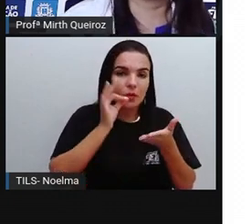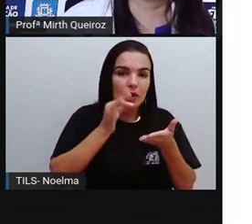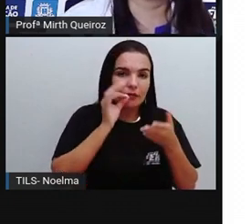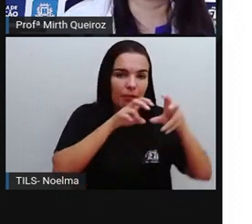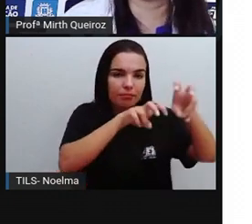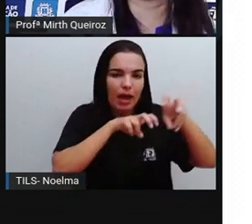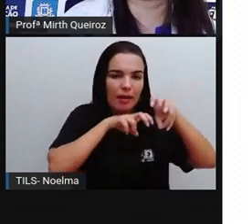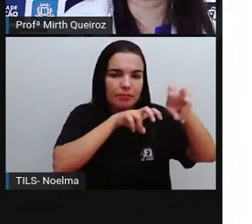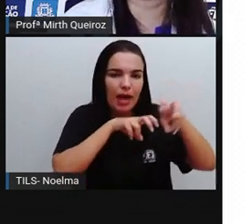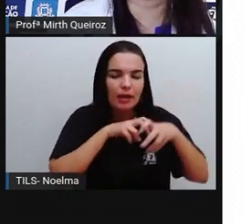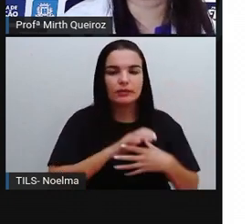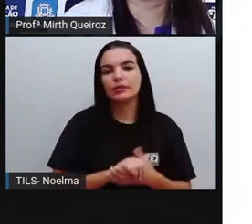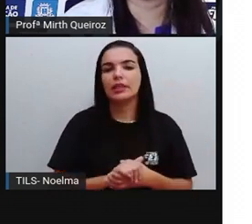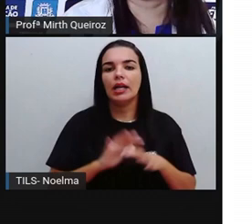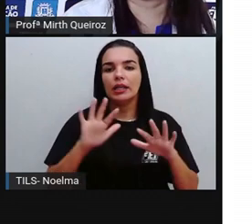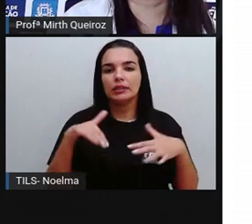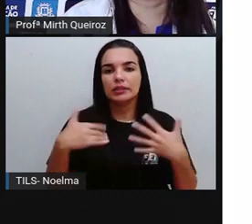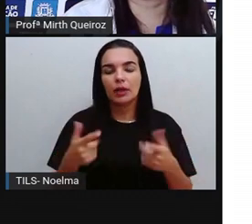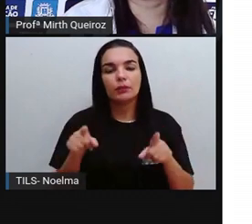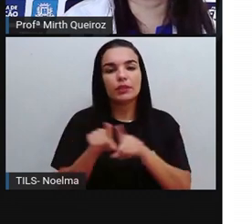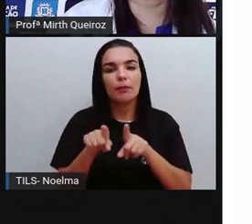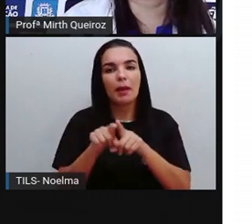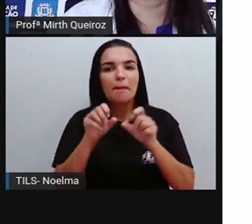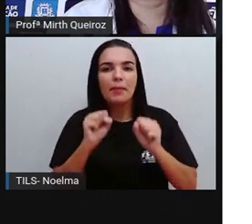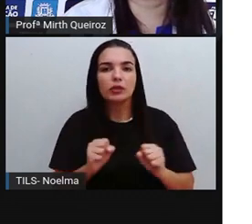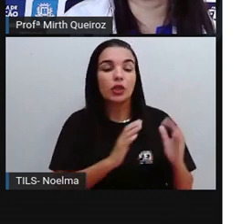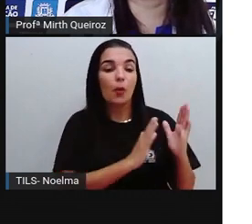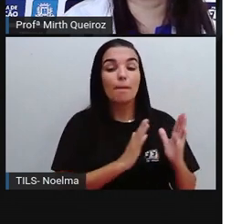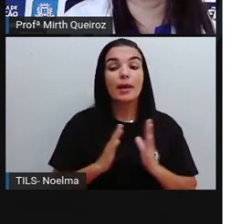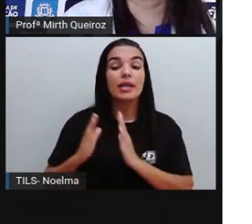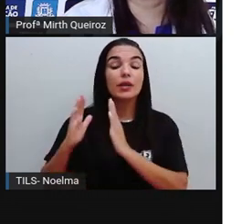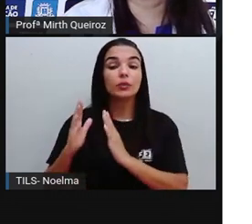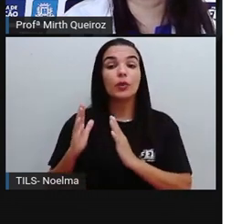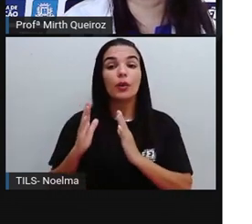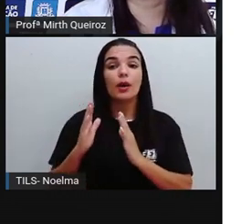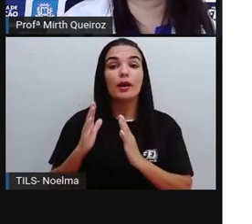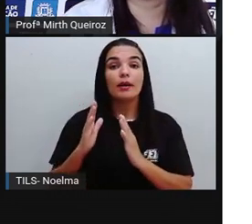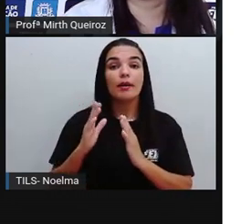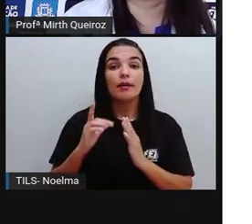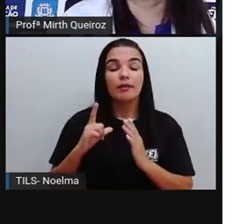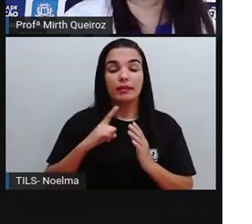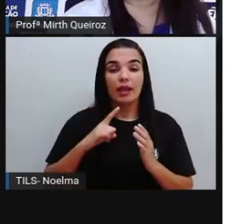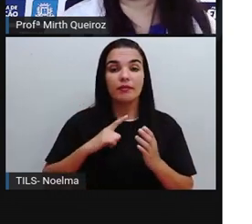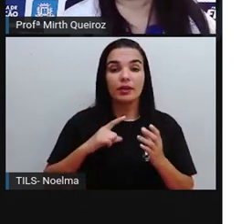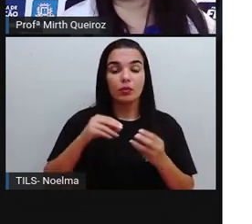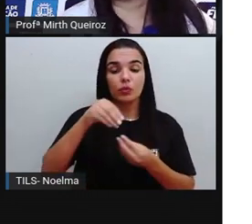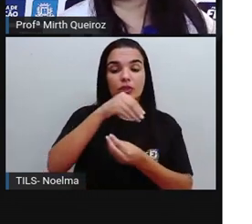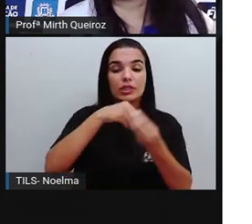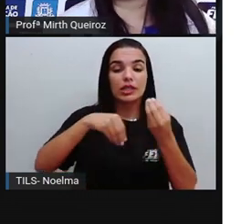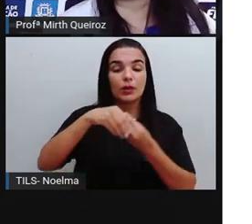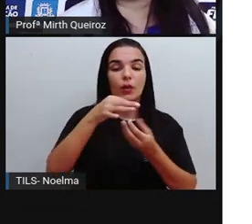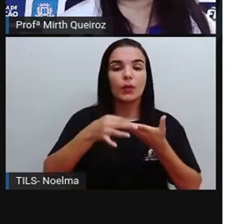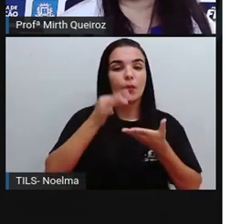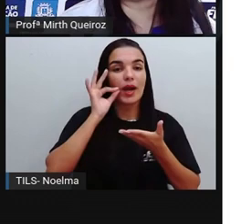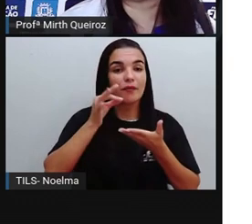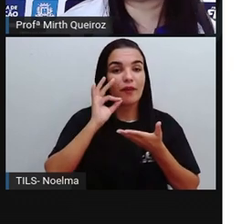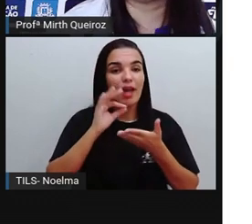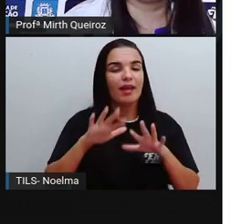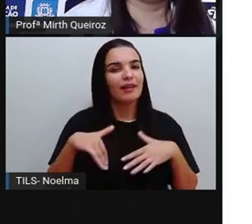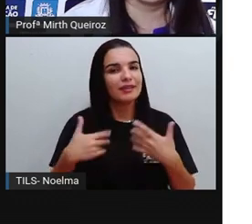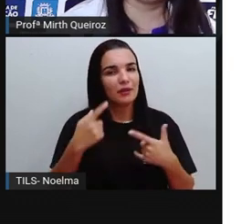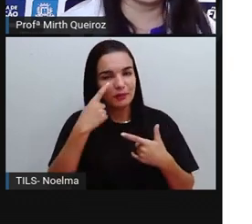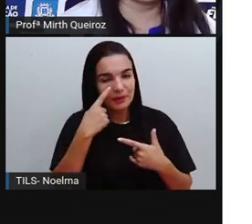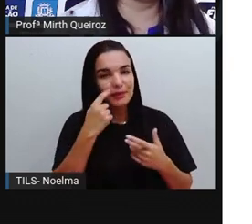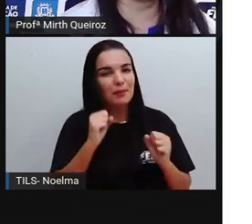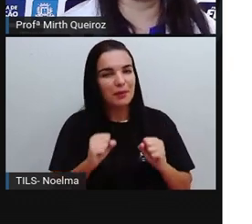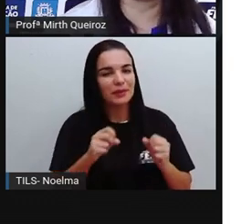Possa ser que queira representar aquele período que o Brasil passou do ciclo do café. Então, tudo isso aí a gente pode ir